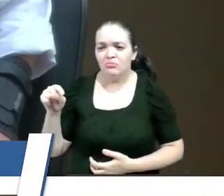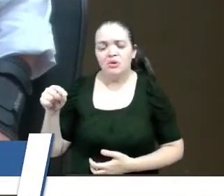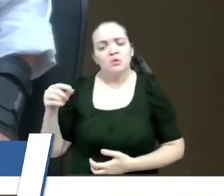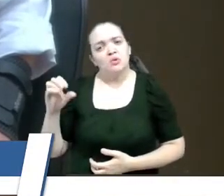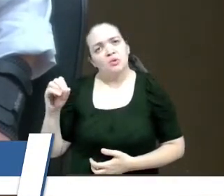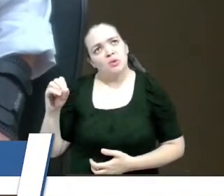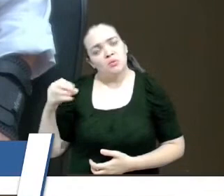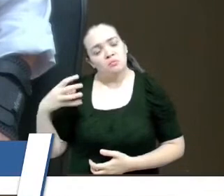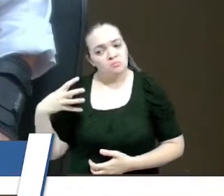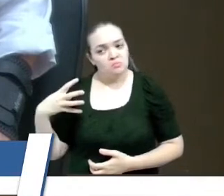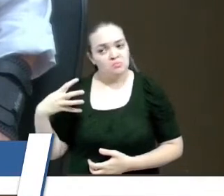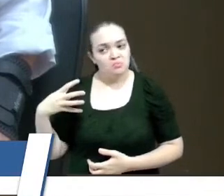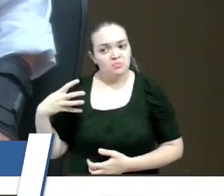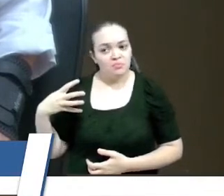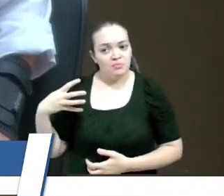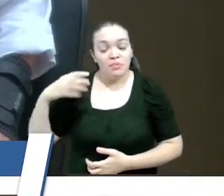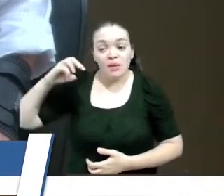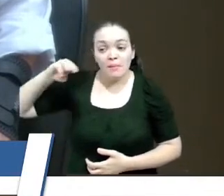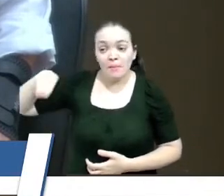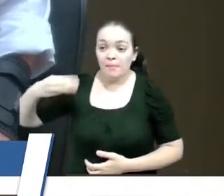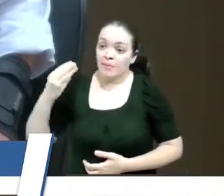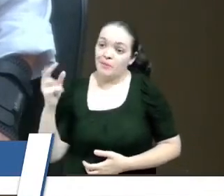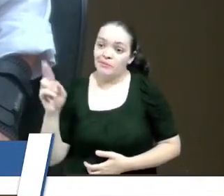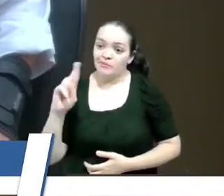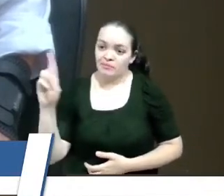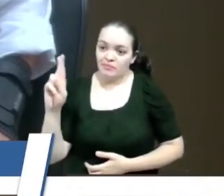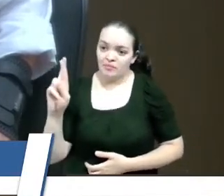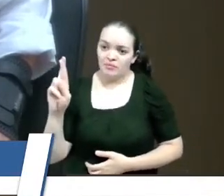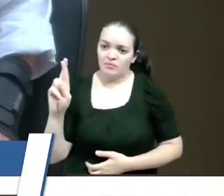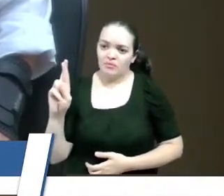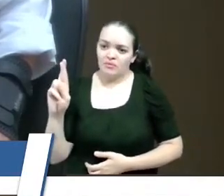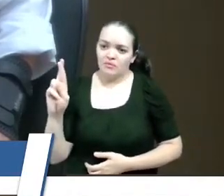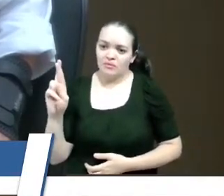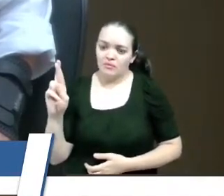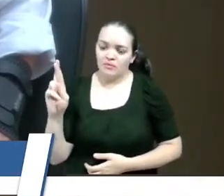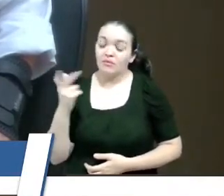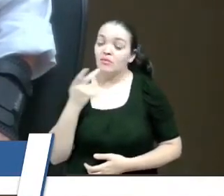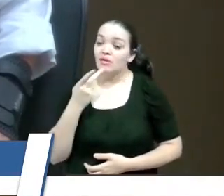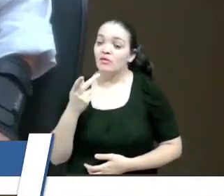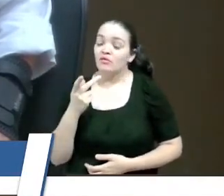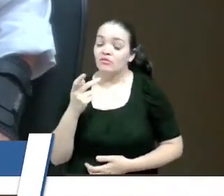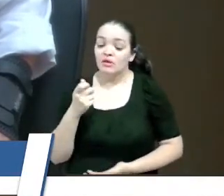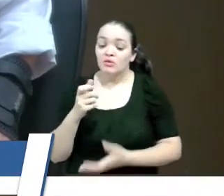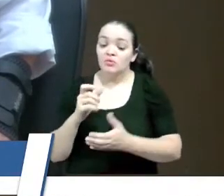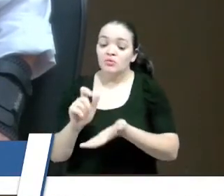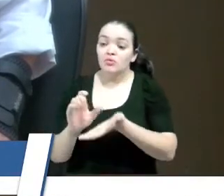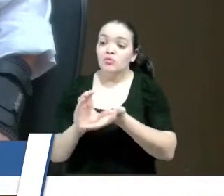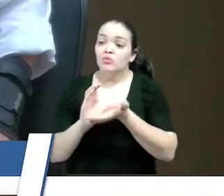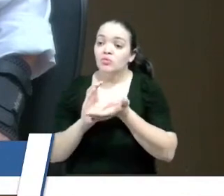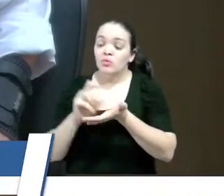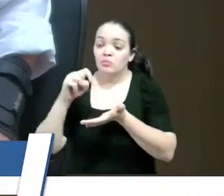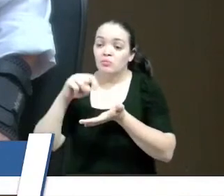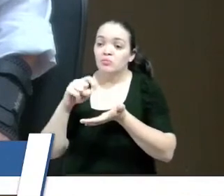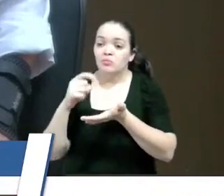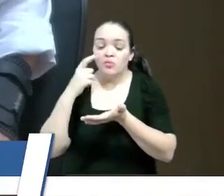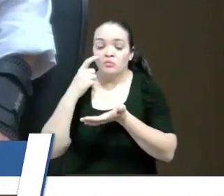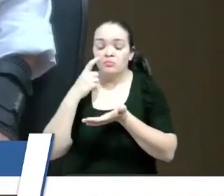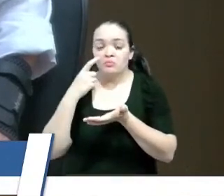384,403 milhões de reais. E nós estamos falando de um orçamento aqui previsto para